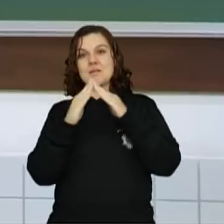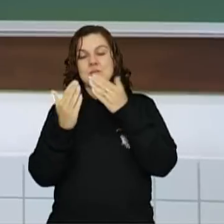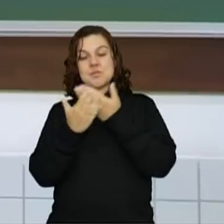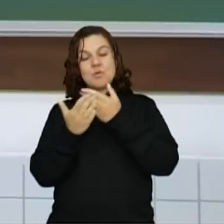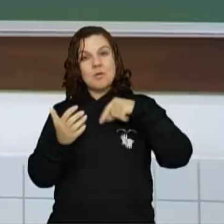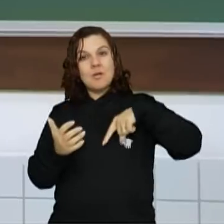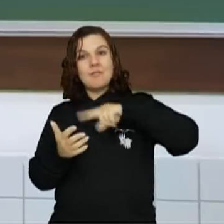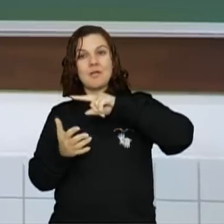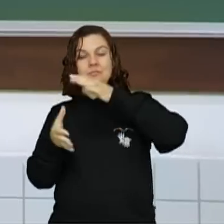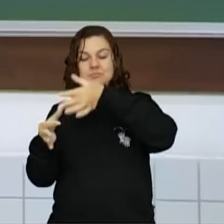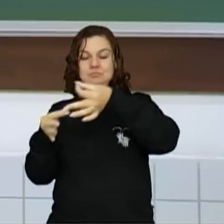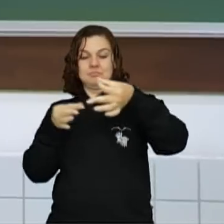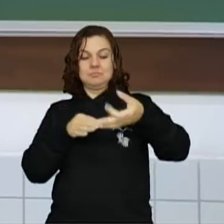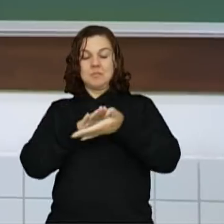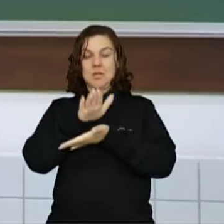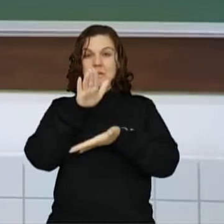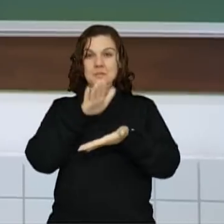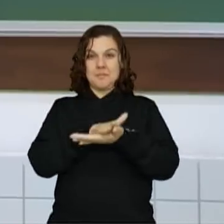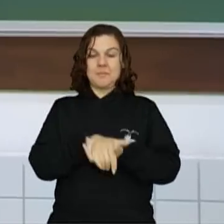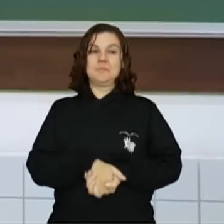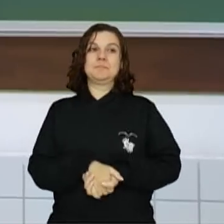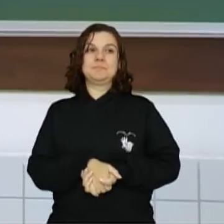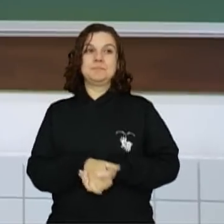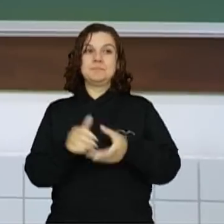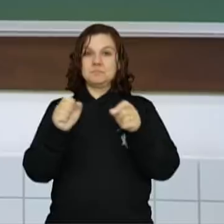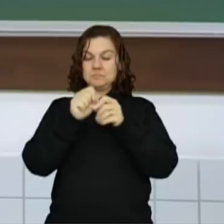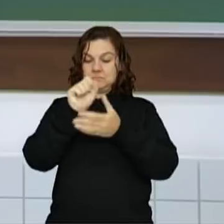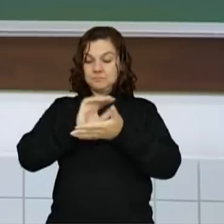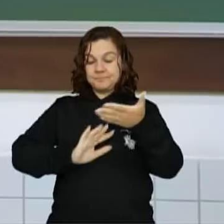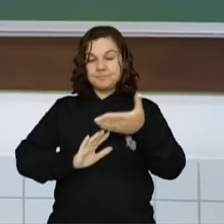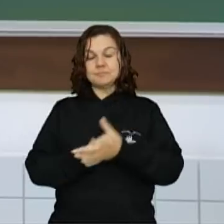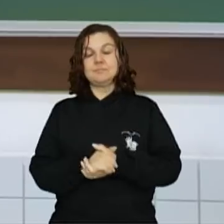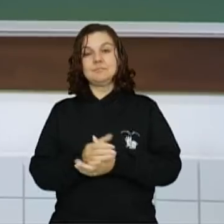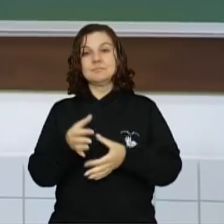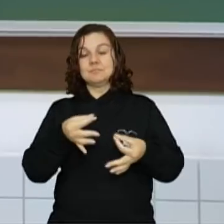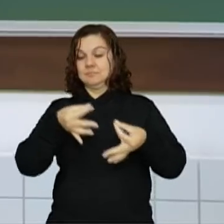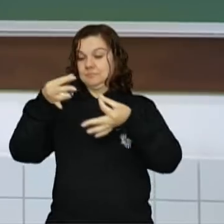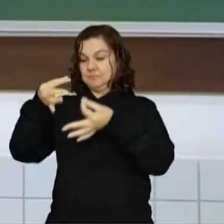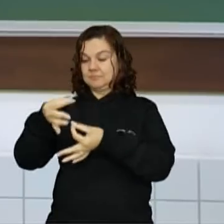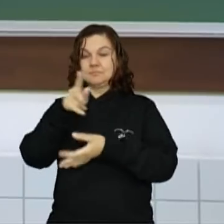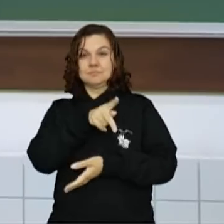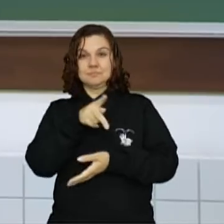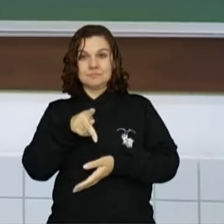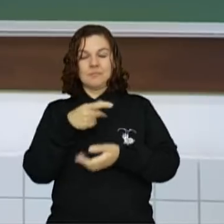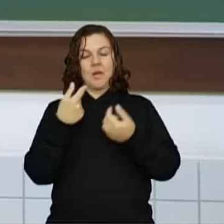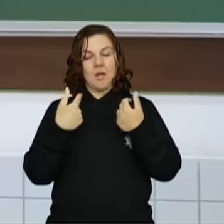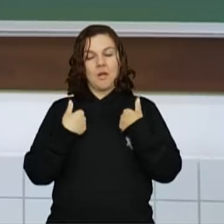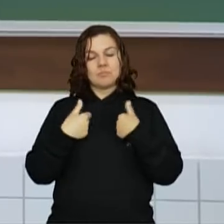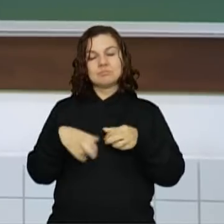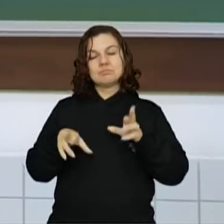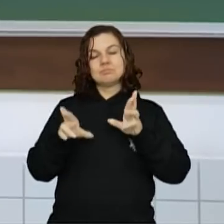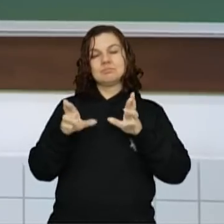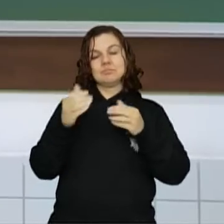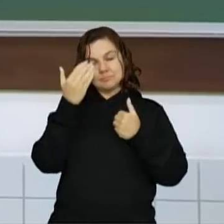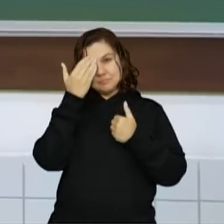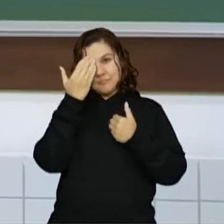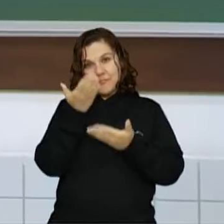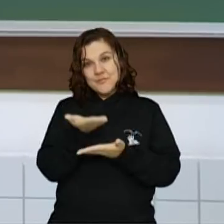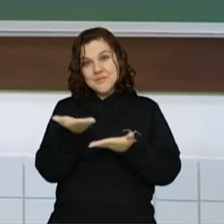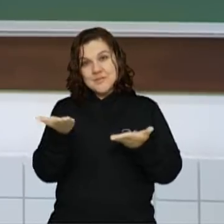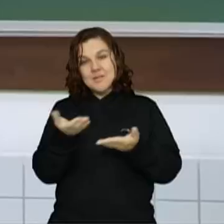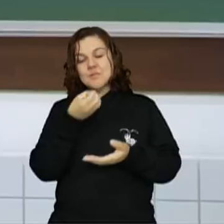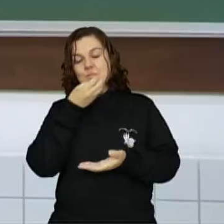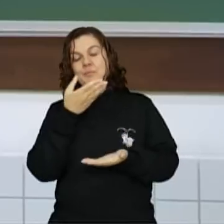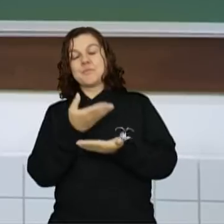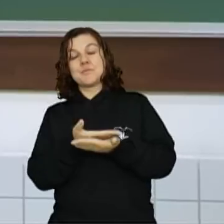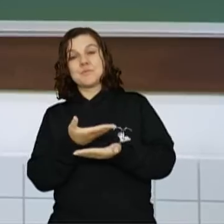vocês, retirar o material impresso e fazer a atividade e entregar para o professor. Eu desejo a todos e a todas